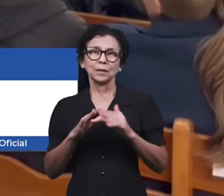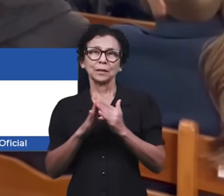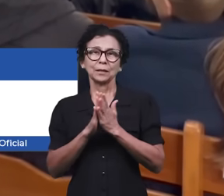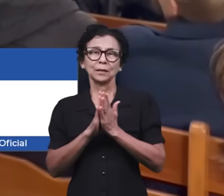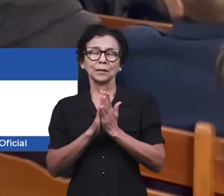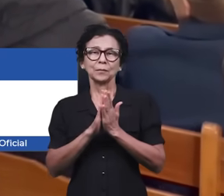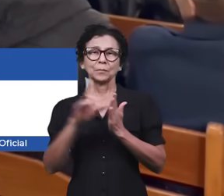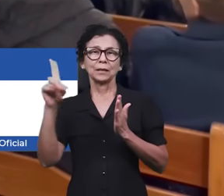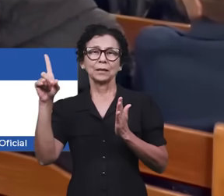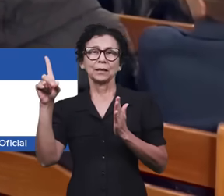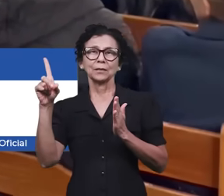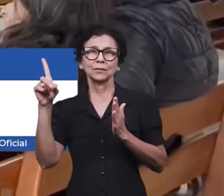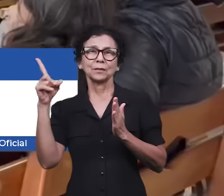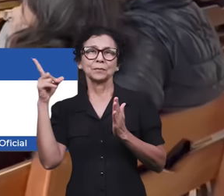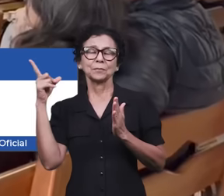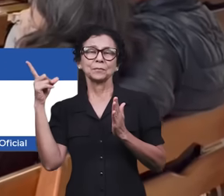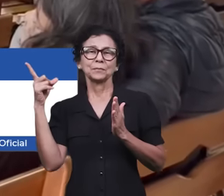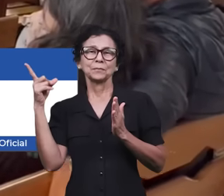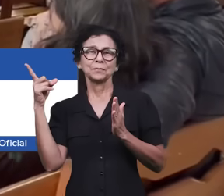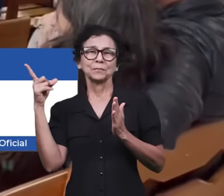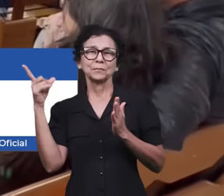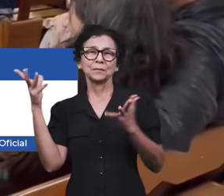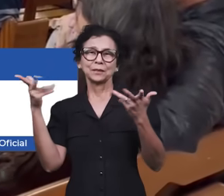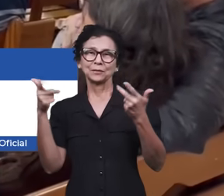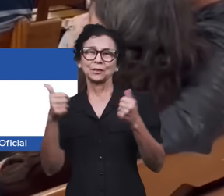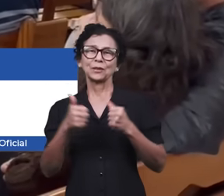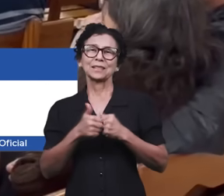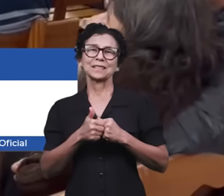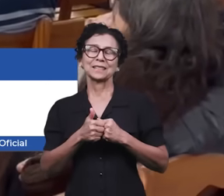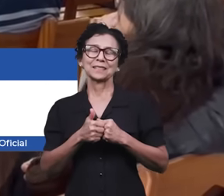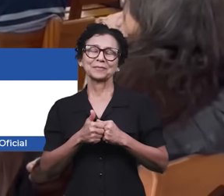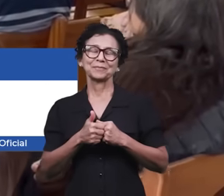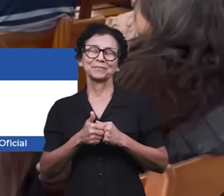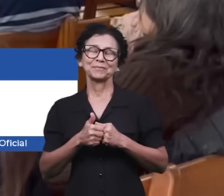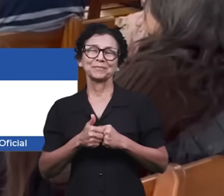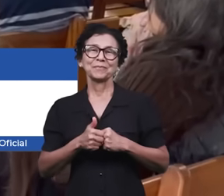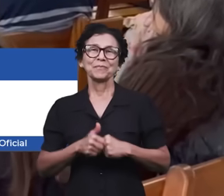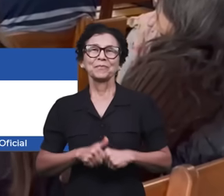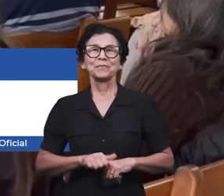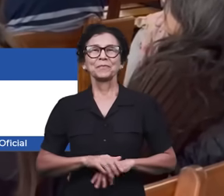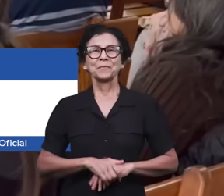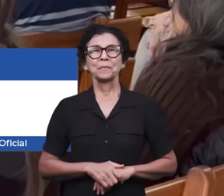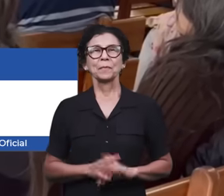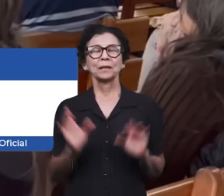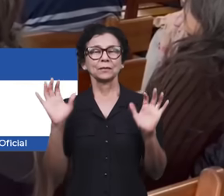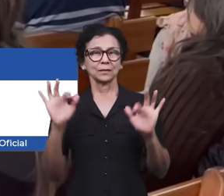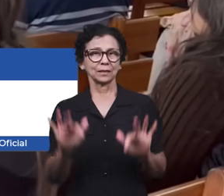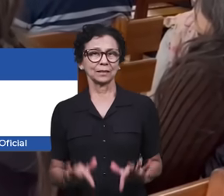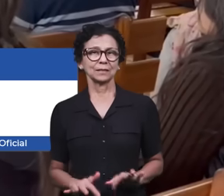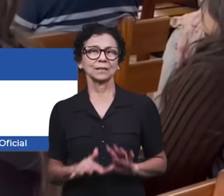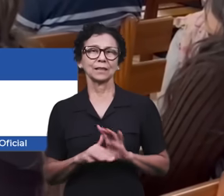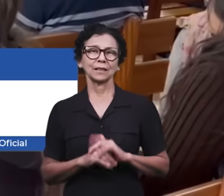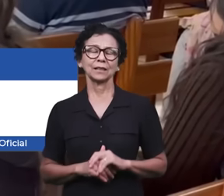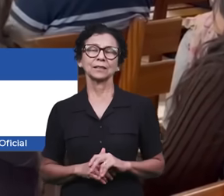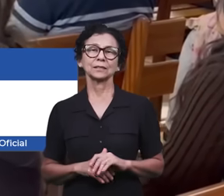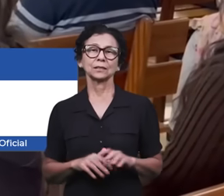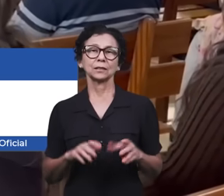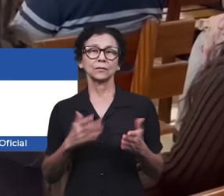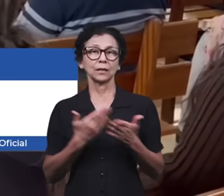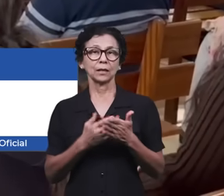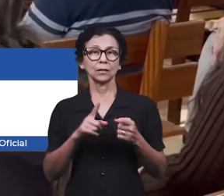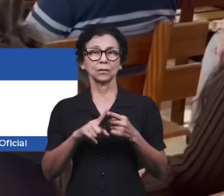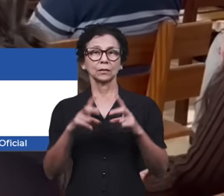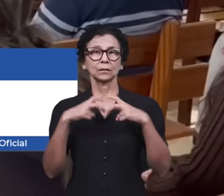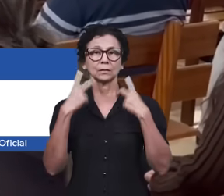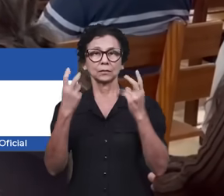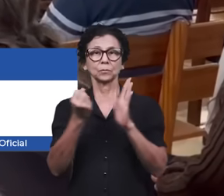divina e maravilhosa. Amém. Para finalizar esse dia de aprendizado e de bênçãos, tivemos aulas sobre o clamor pelo sangue